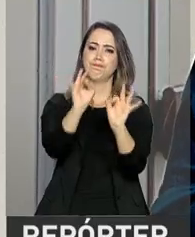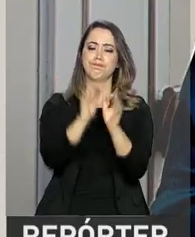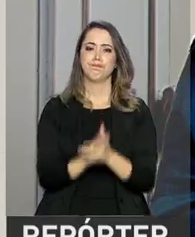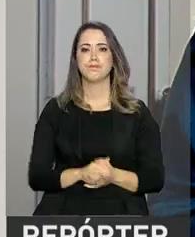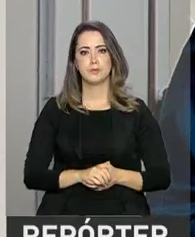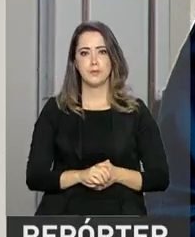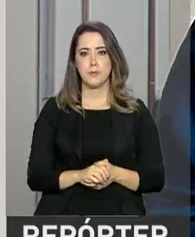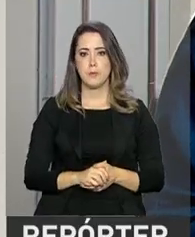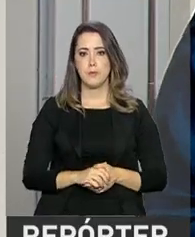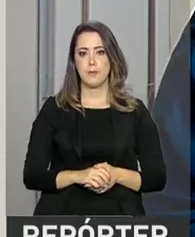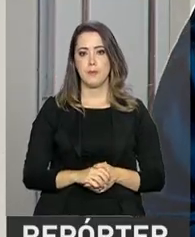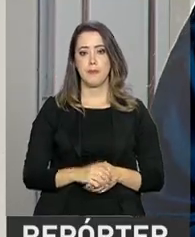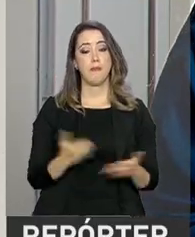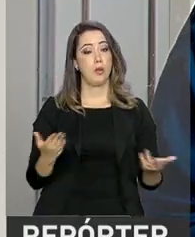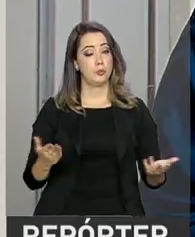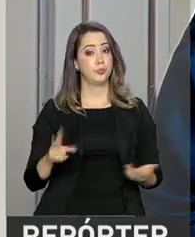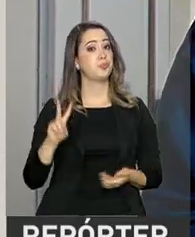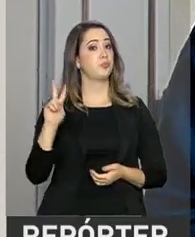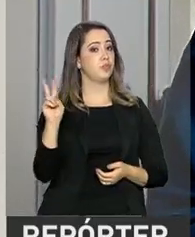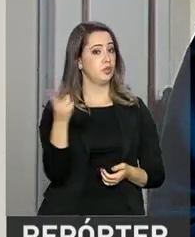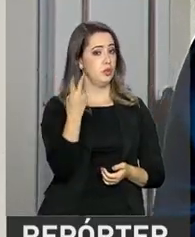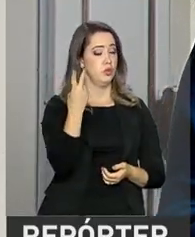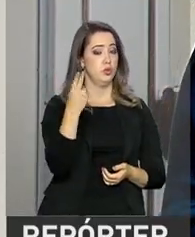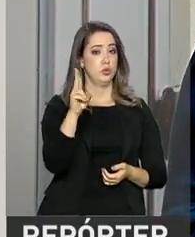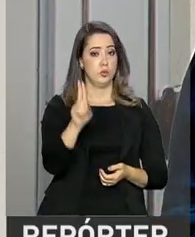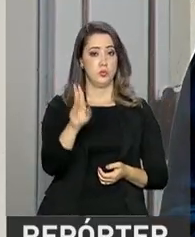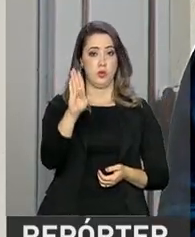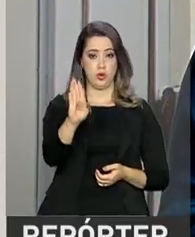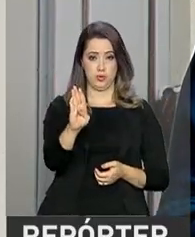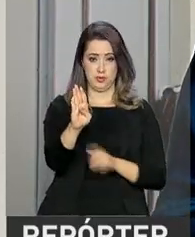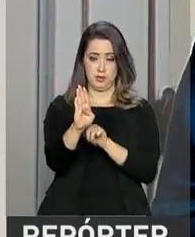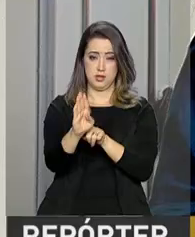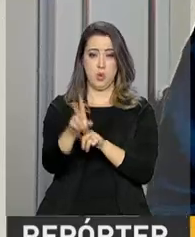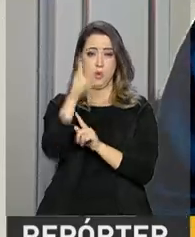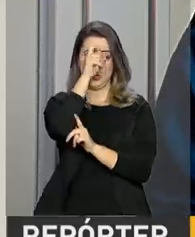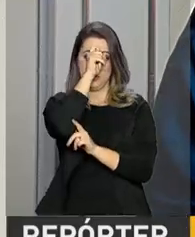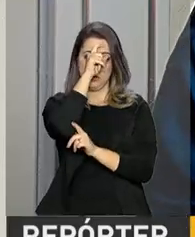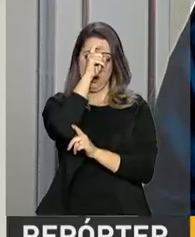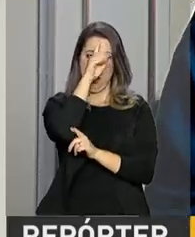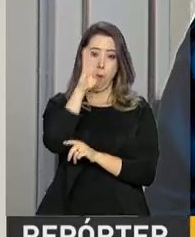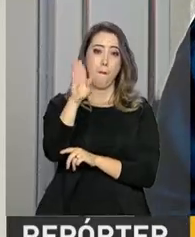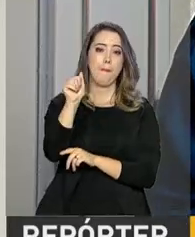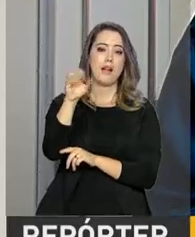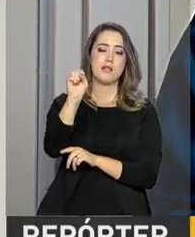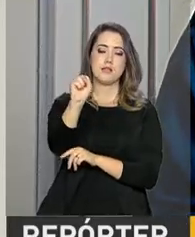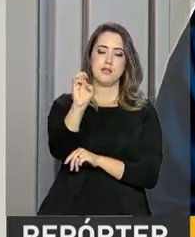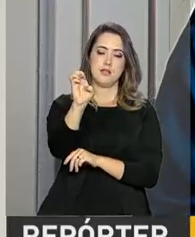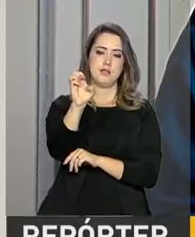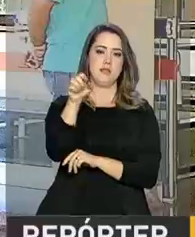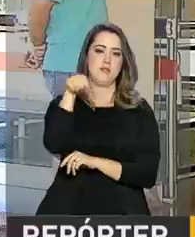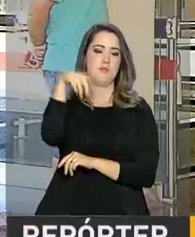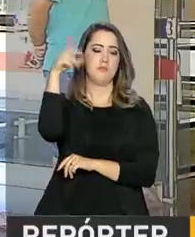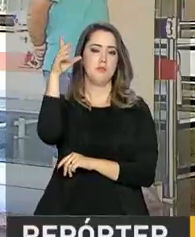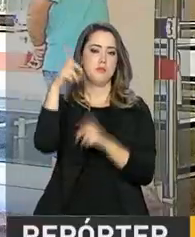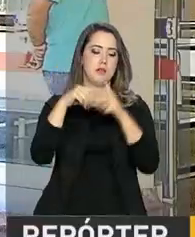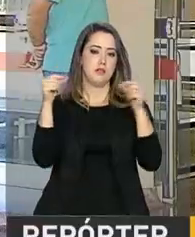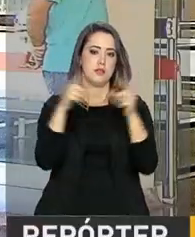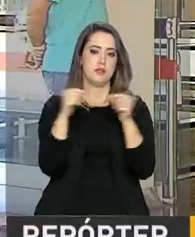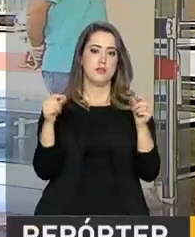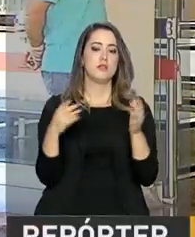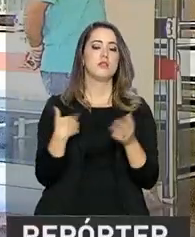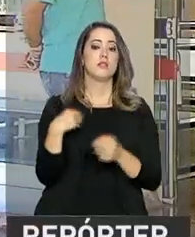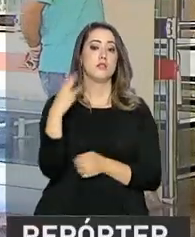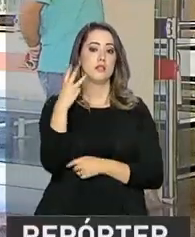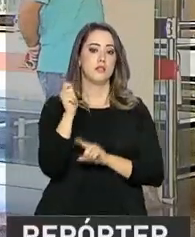O Instituto Hospital de Base de Brasília atende de 500 a 1.000 pacientes por dia na emergência. Há